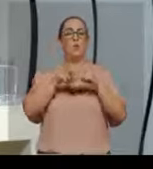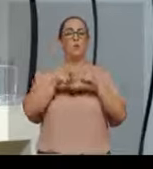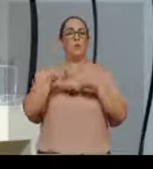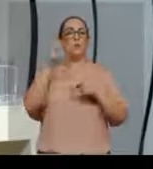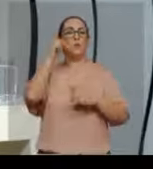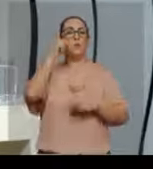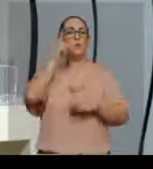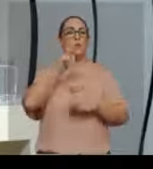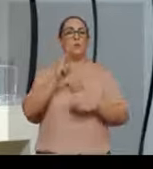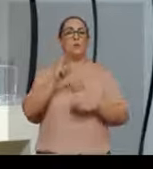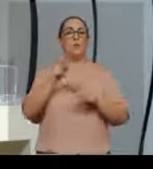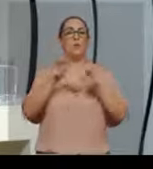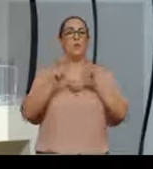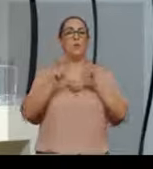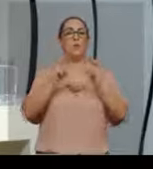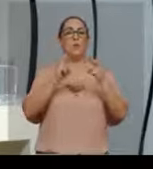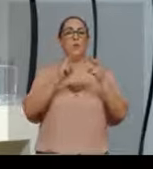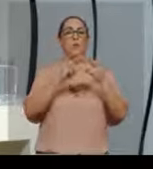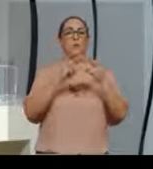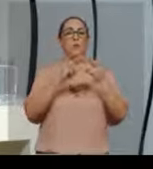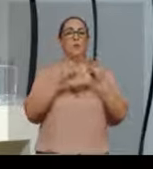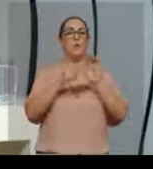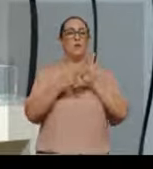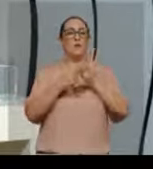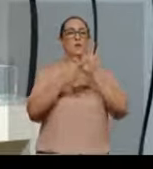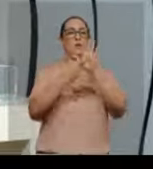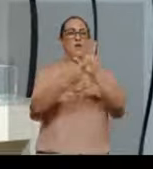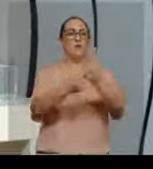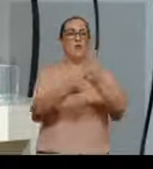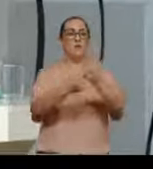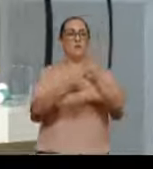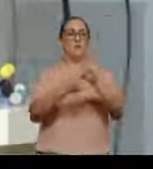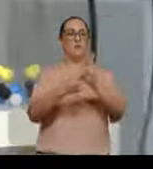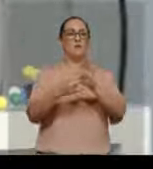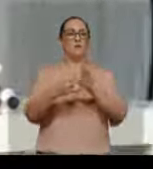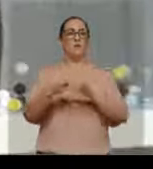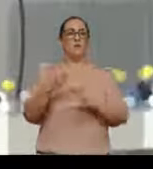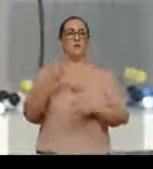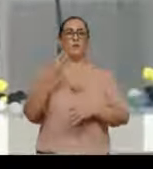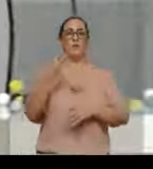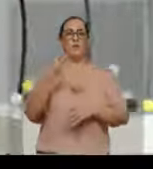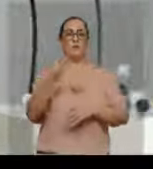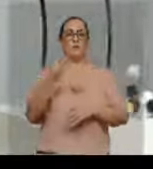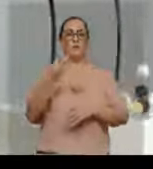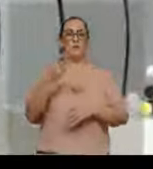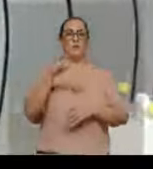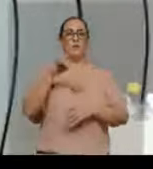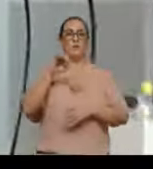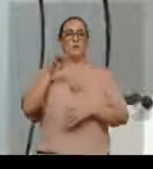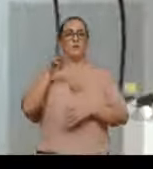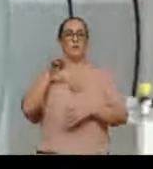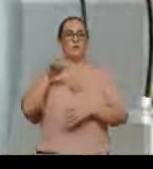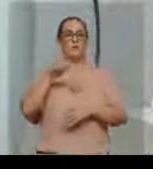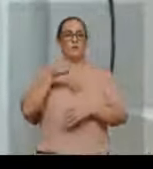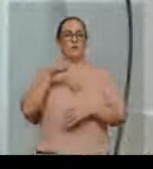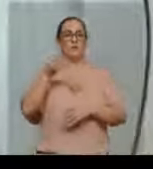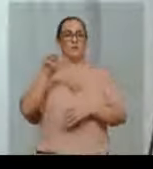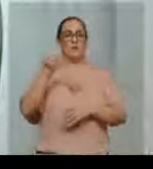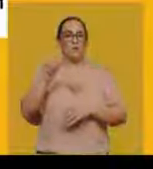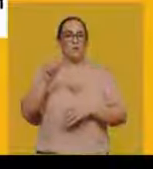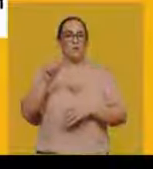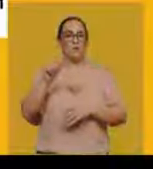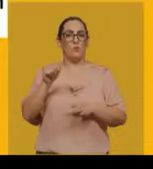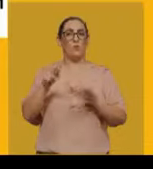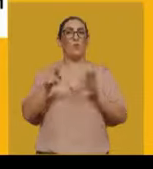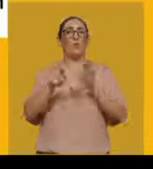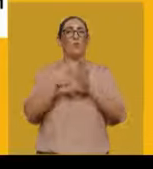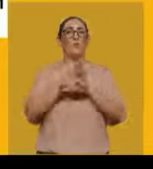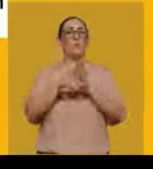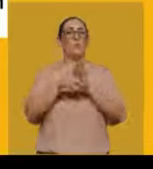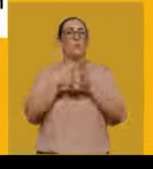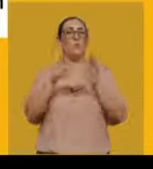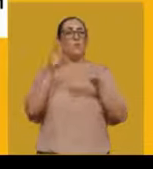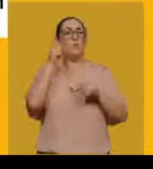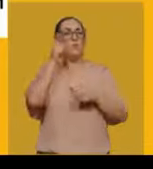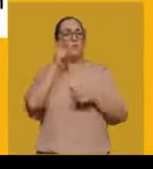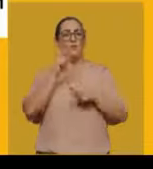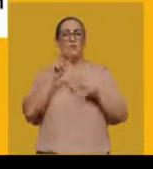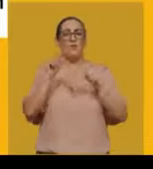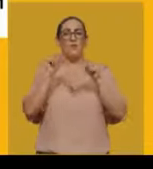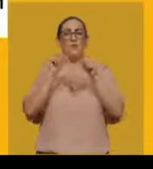consigo representar em duas dimensões, em um plano, eu consigo fazer